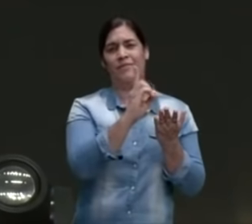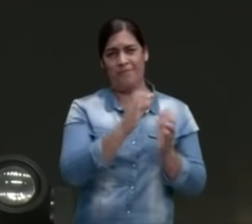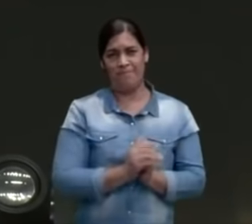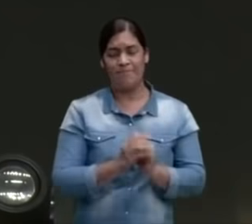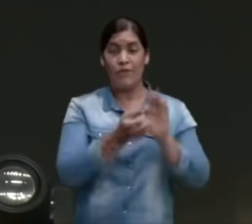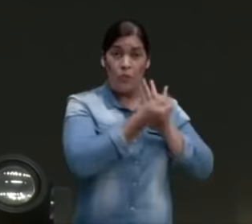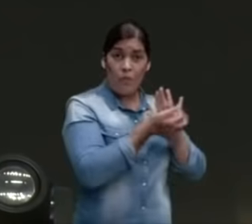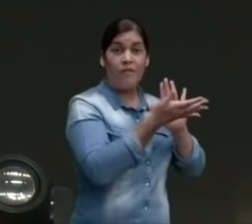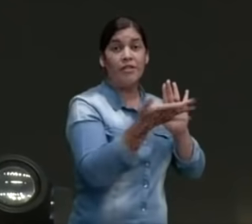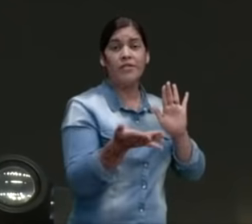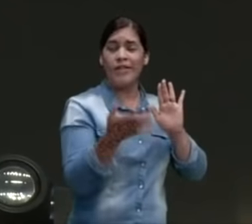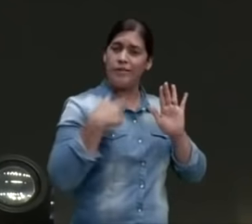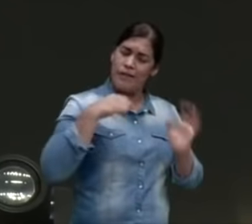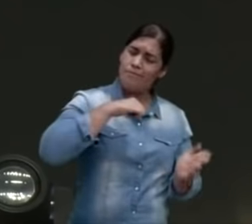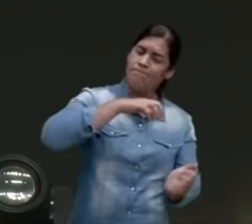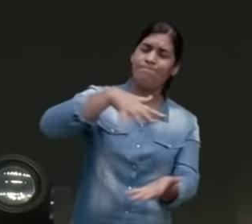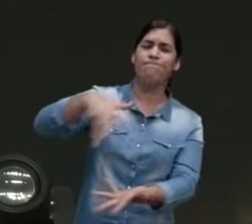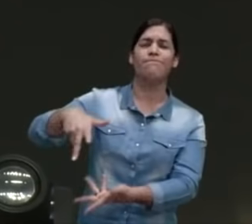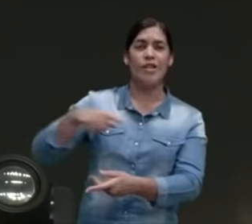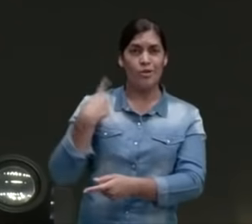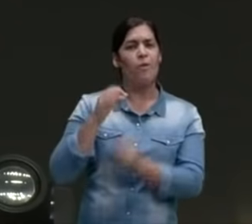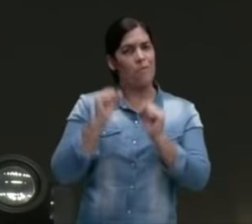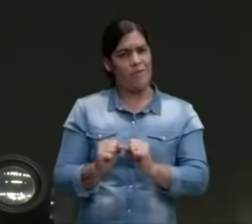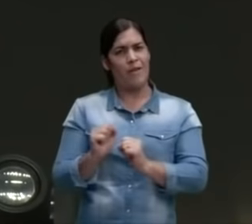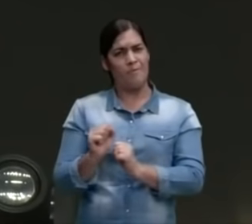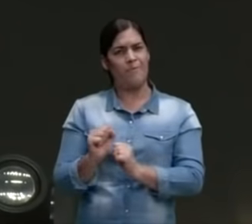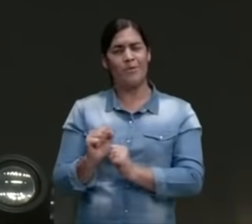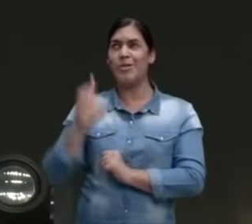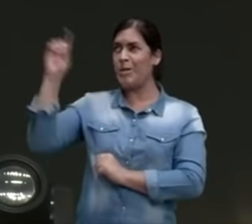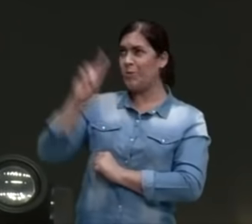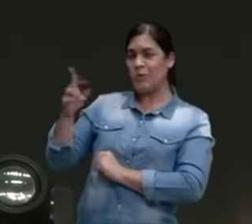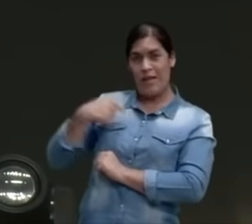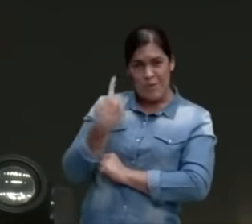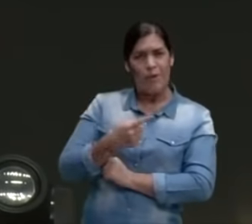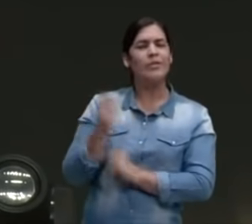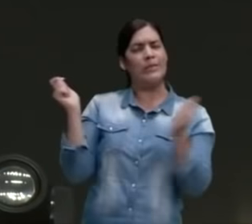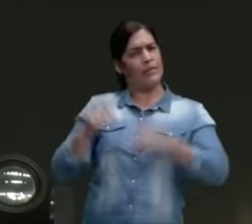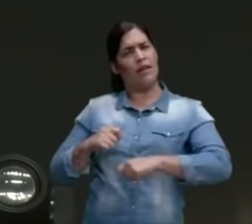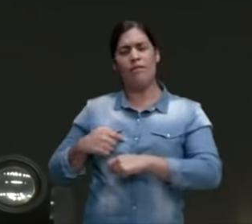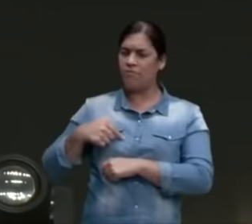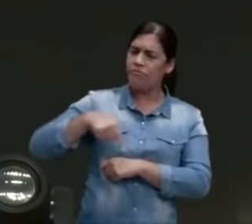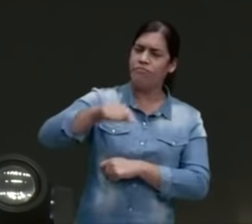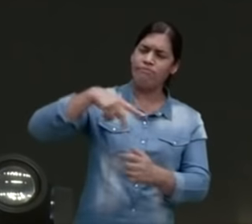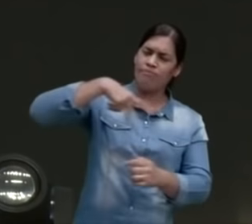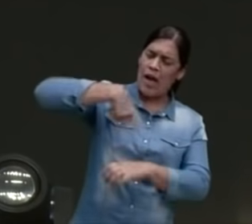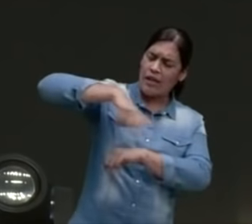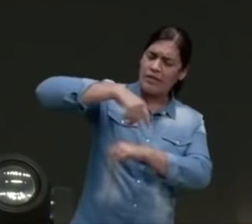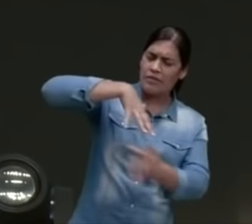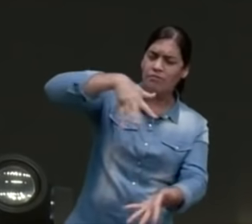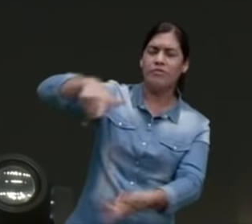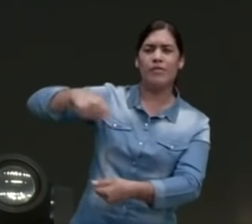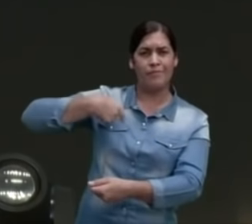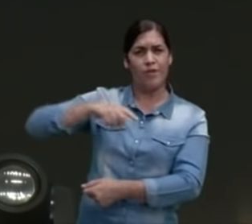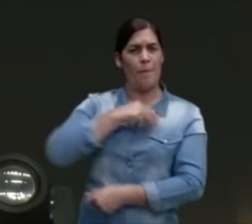nações. E nós podemos ser usados por Deus. Nós podemos também ser usados para ir para outros países, para sermos